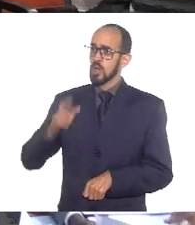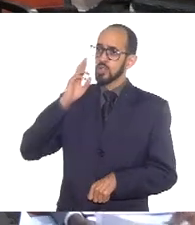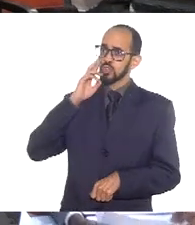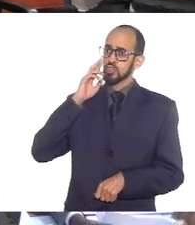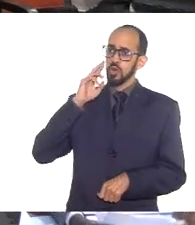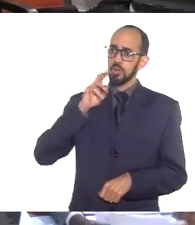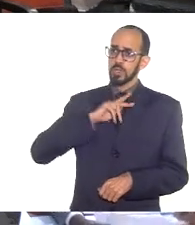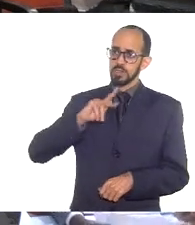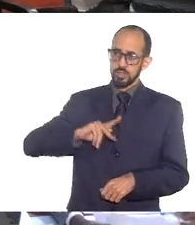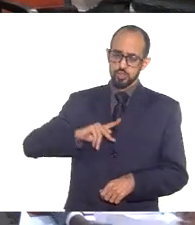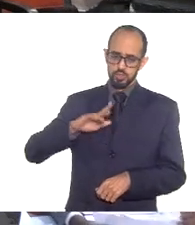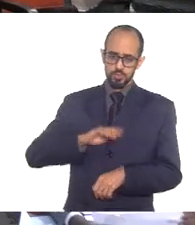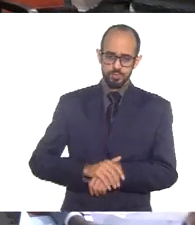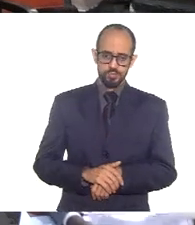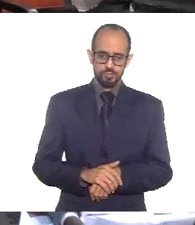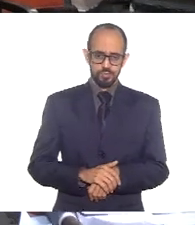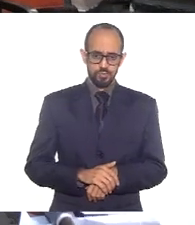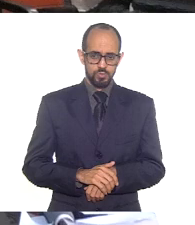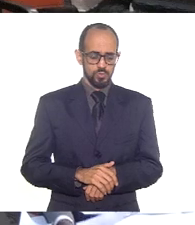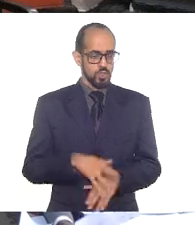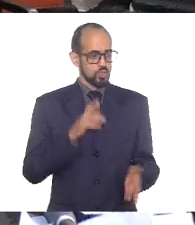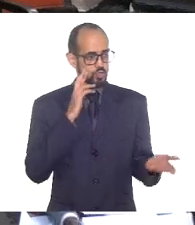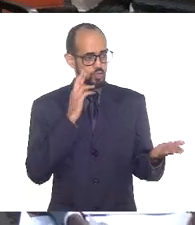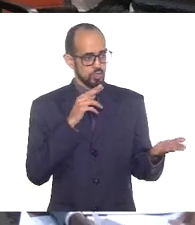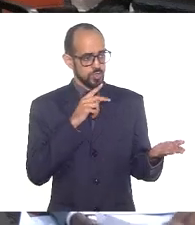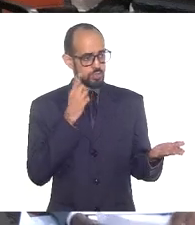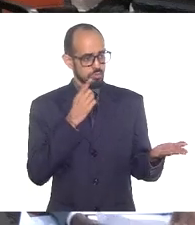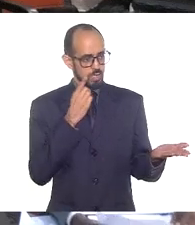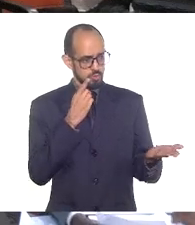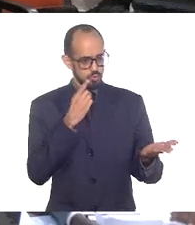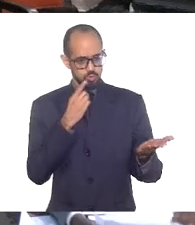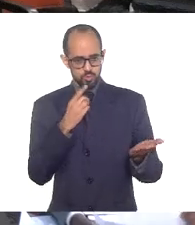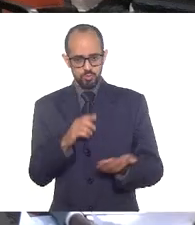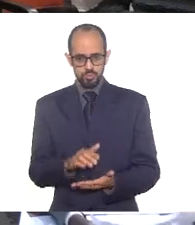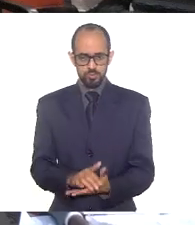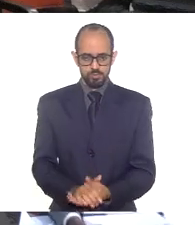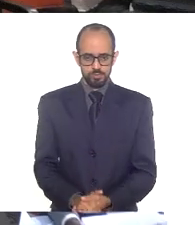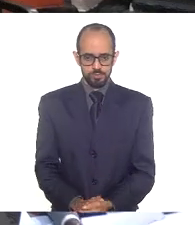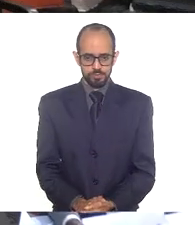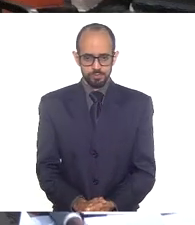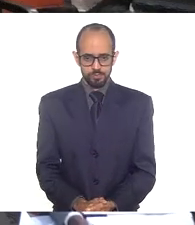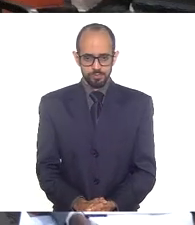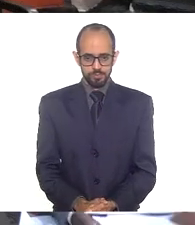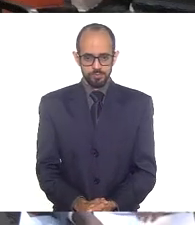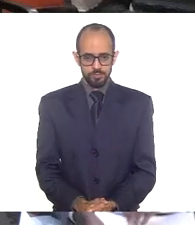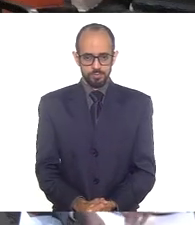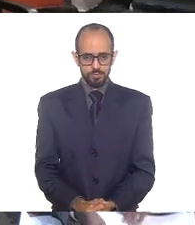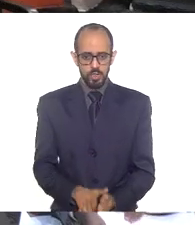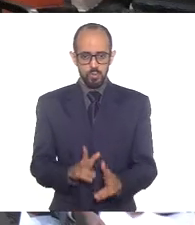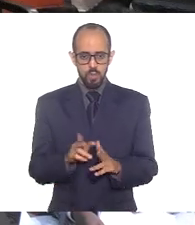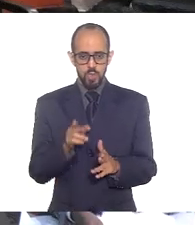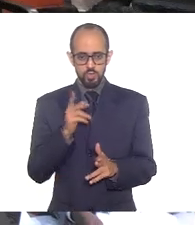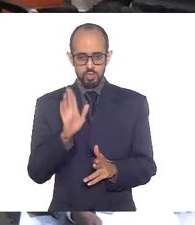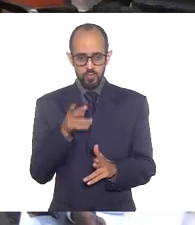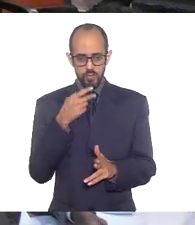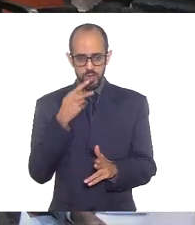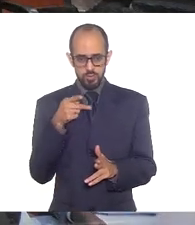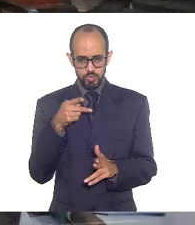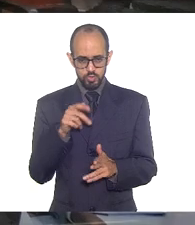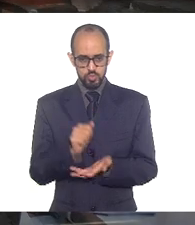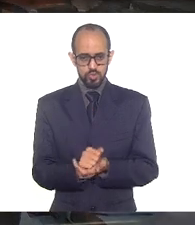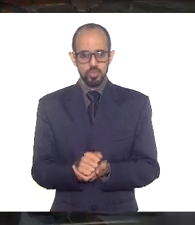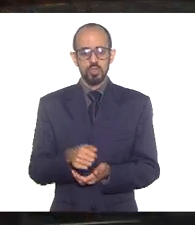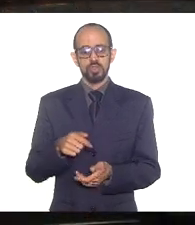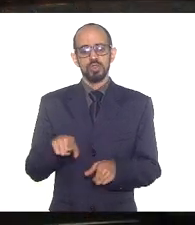presidente senhoras deputadas e senhores deputados Como já se disse aqui e